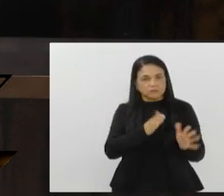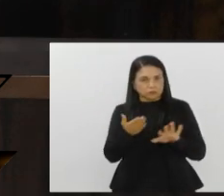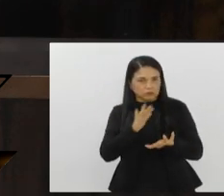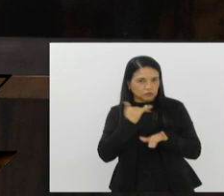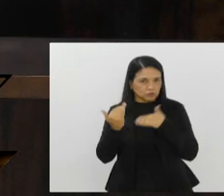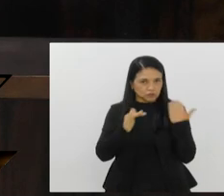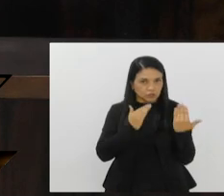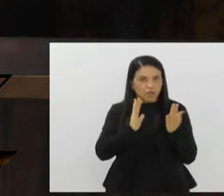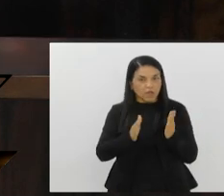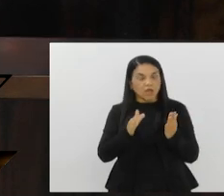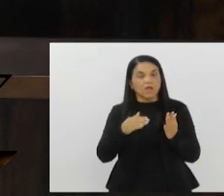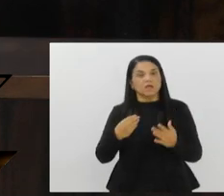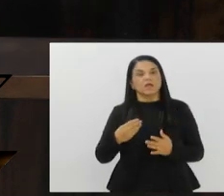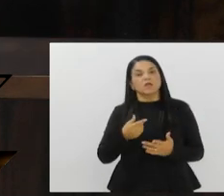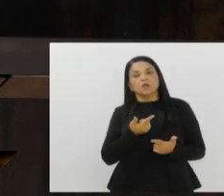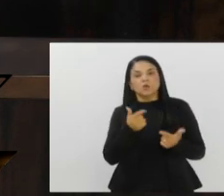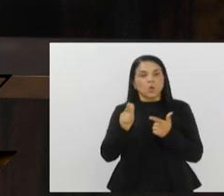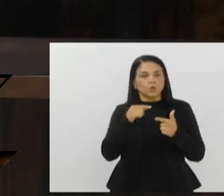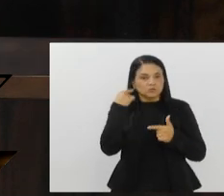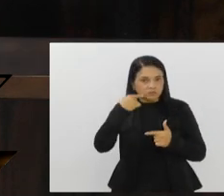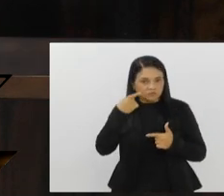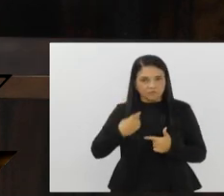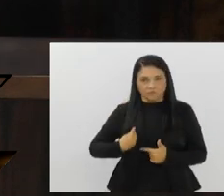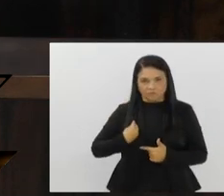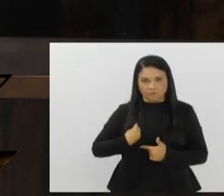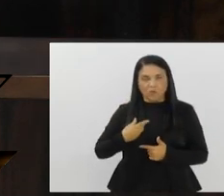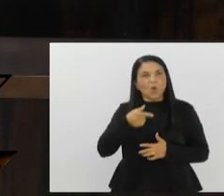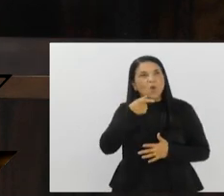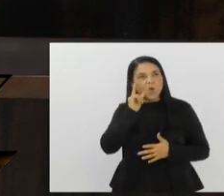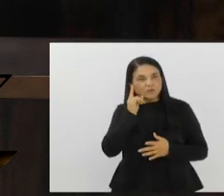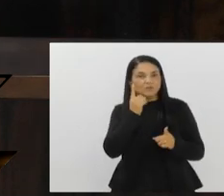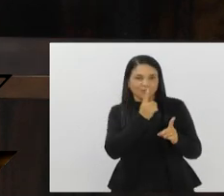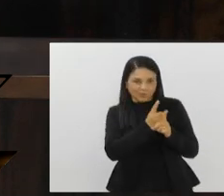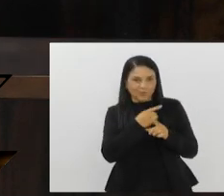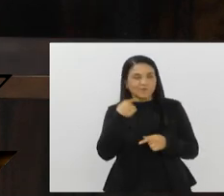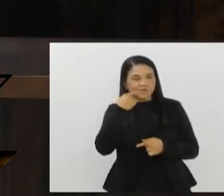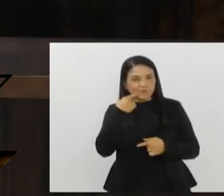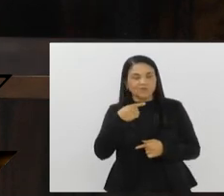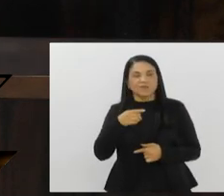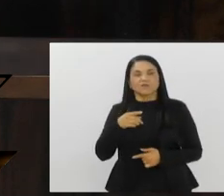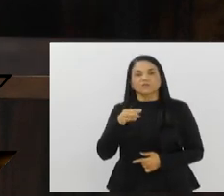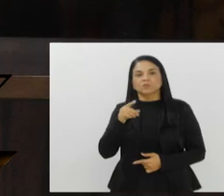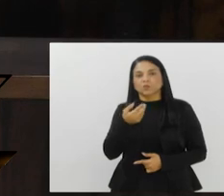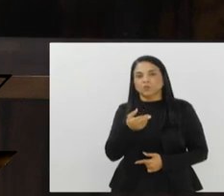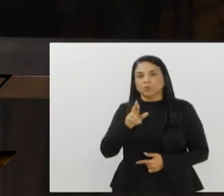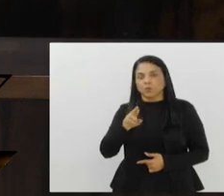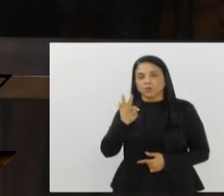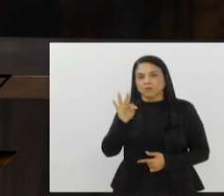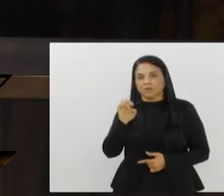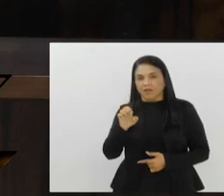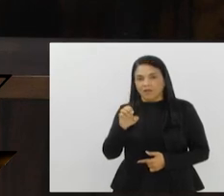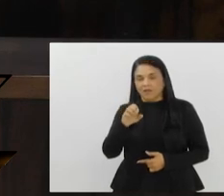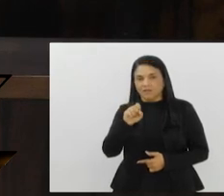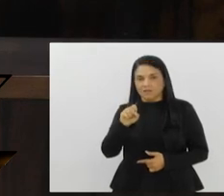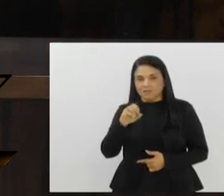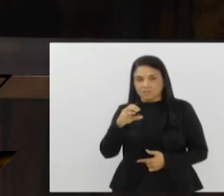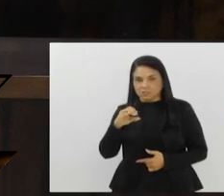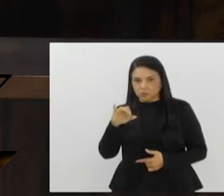né um deles eu tive anteontem com ele o Dr T lin Silva quando foi o lançamento